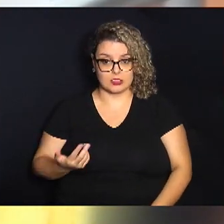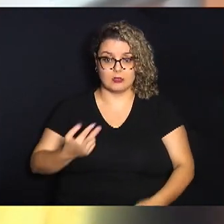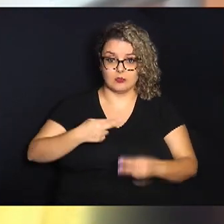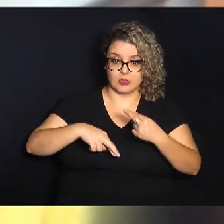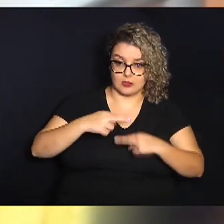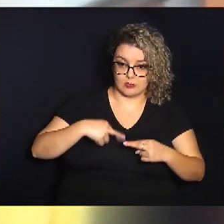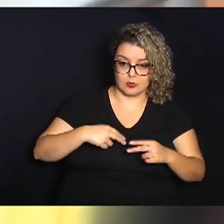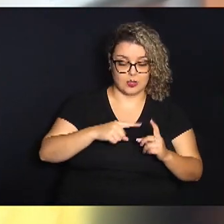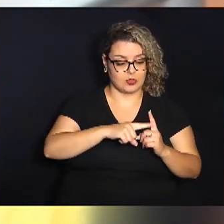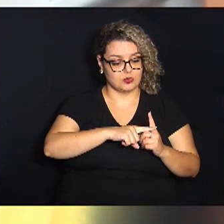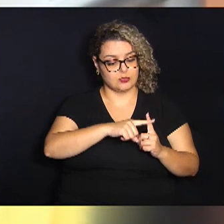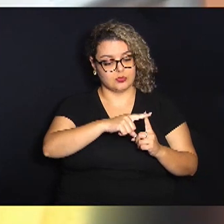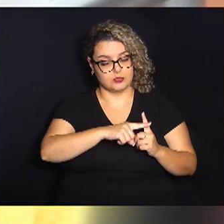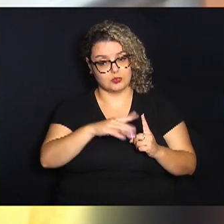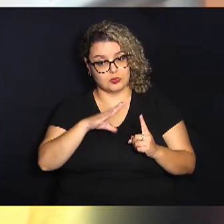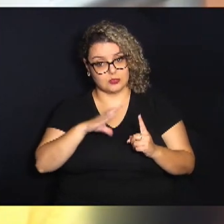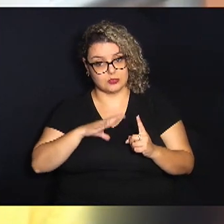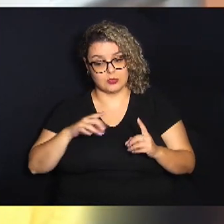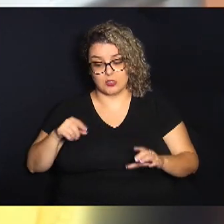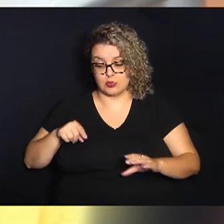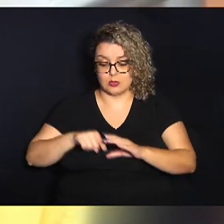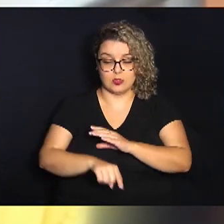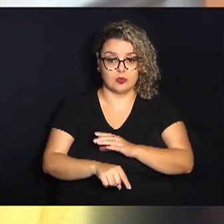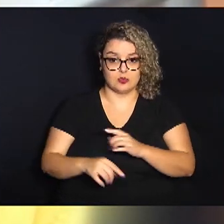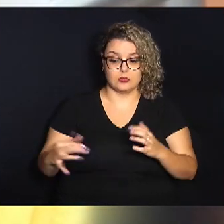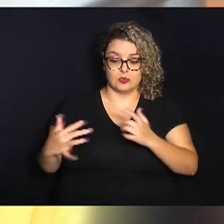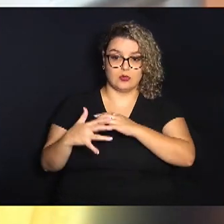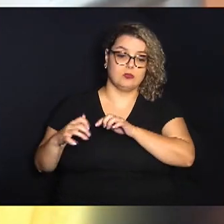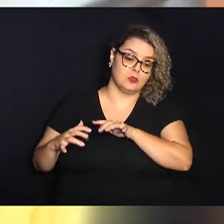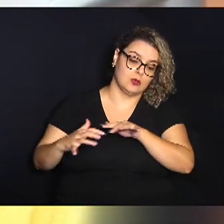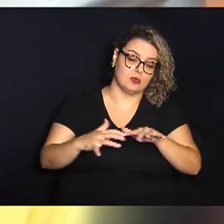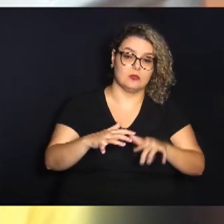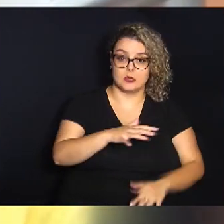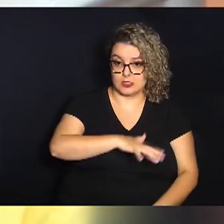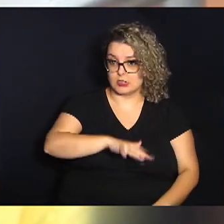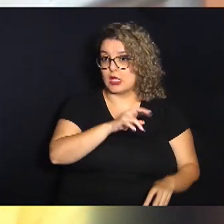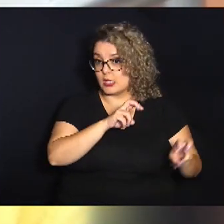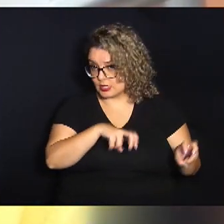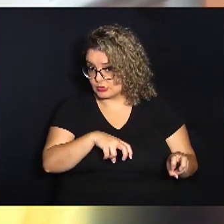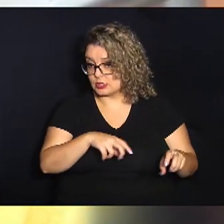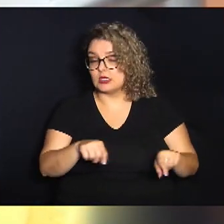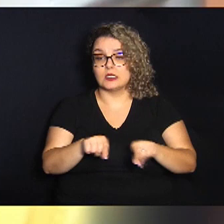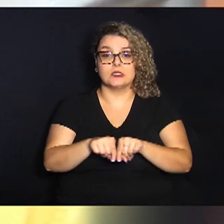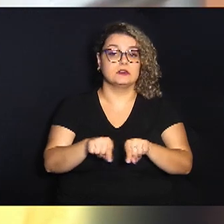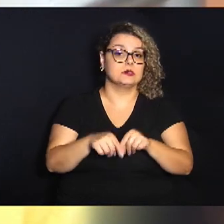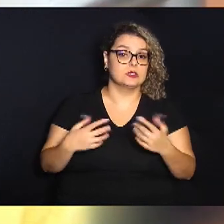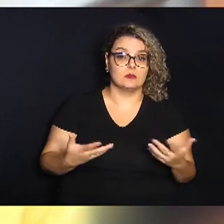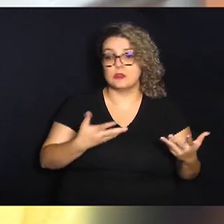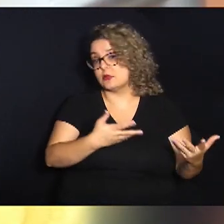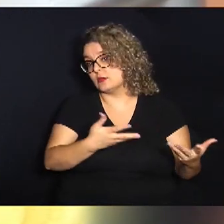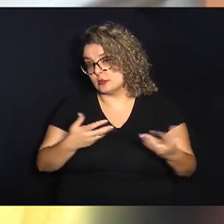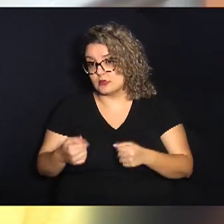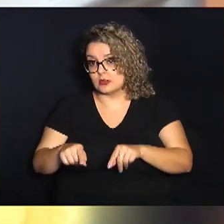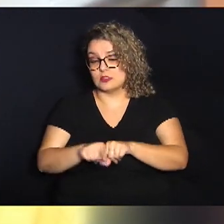a temperatura da cidade e o avanço do urbano nas áreas rurais, e também nós vamos convidar